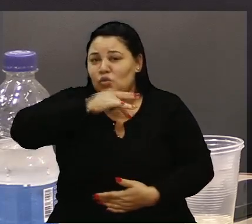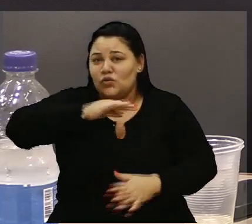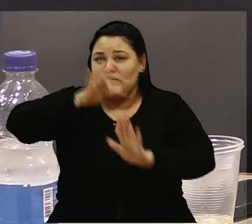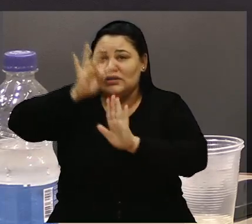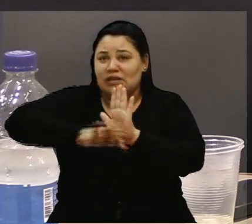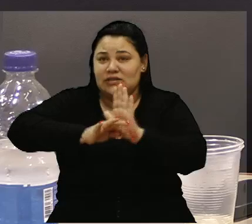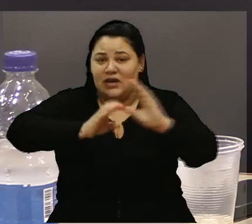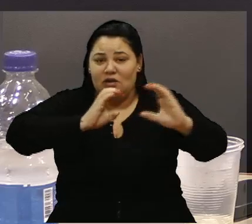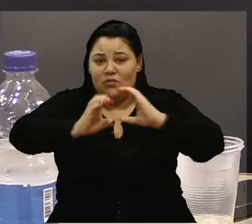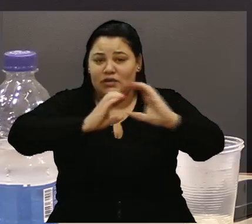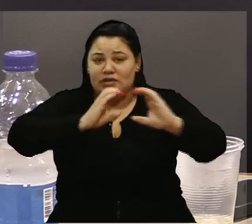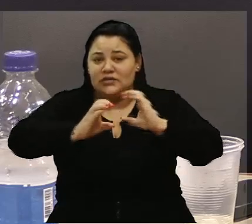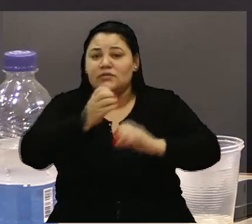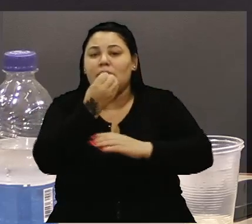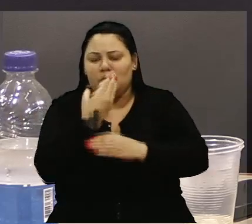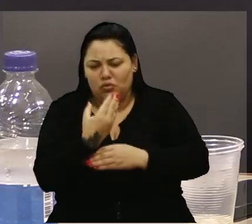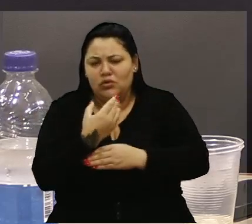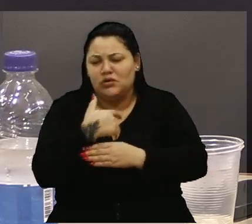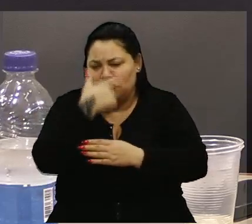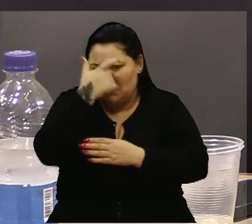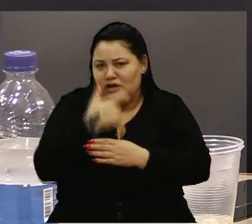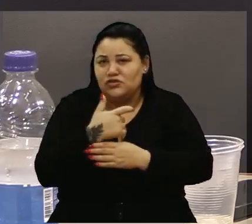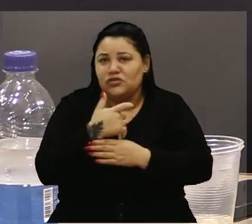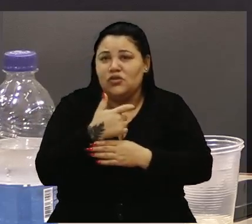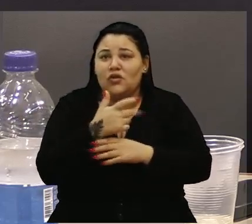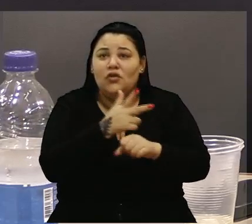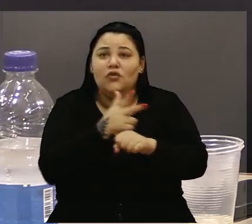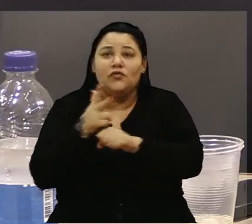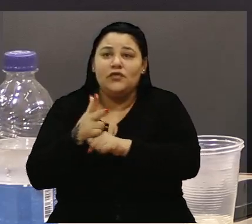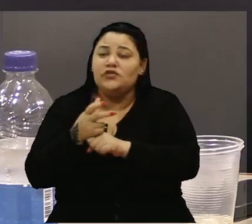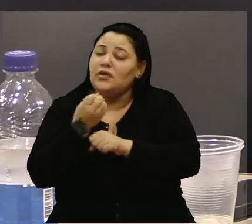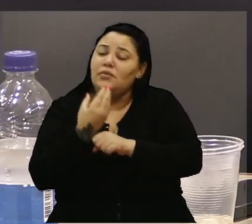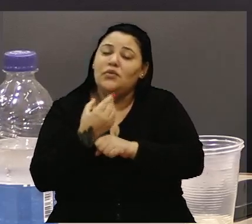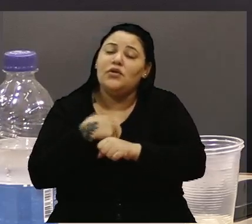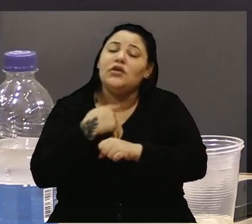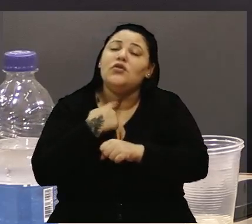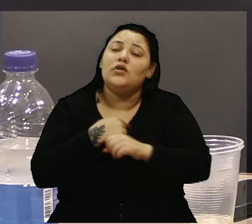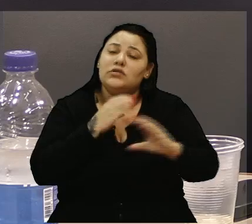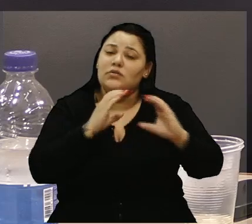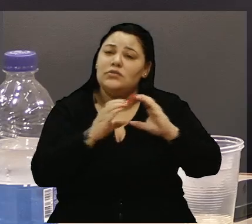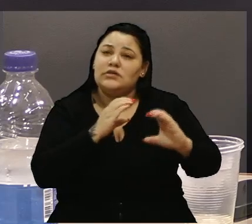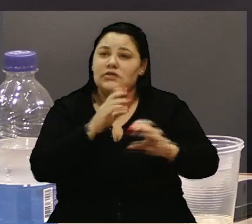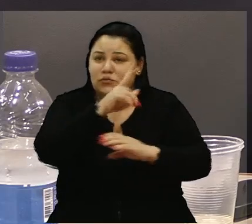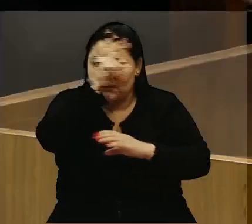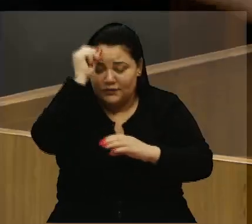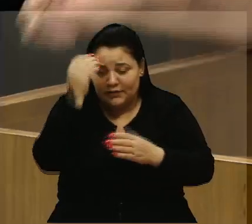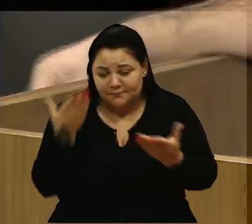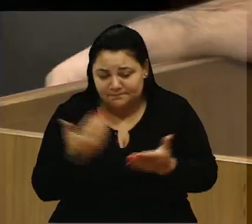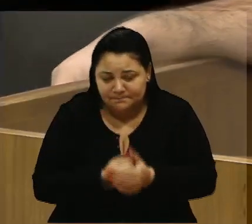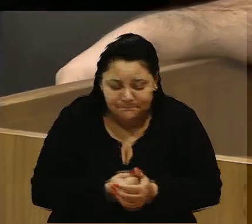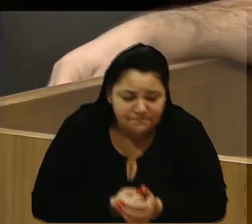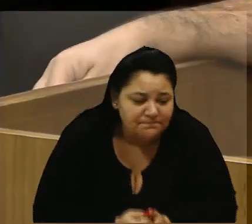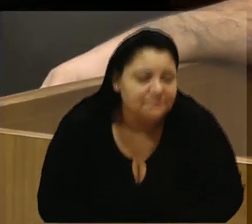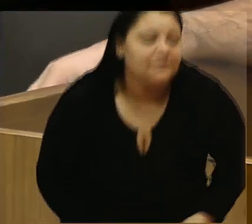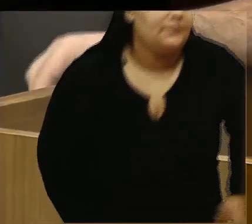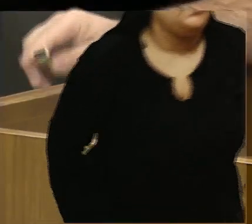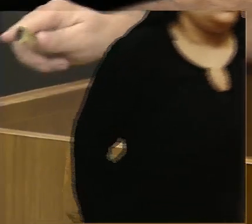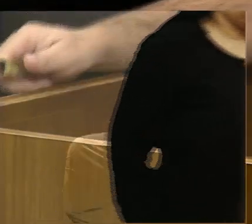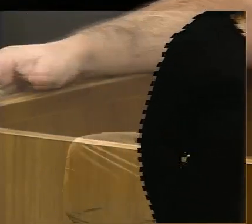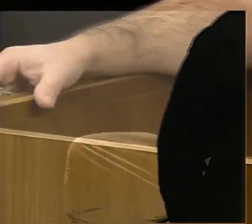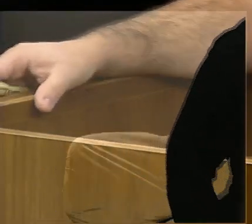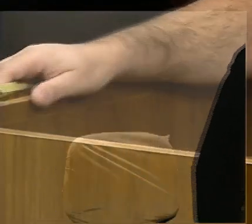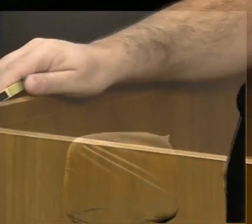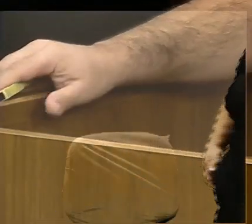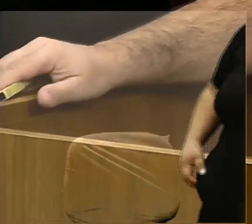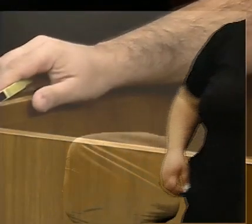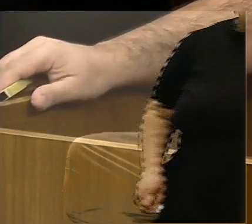comunicação dele tá muito boa, por sinal. Eu acredito que os vídeos estão bons e gosto muito da comunicação do prefeito. Obrigado, vereador. Bom, para concluir,